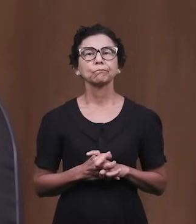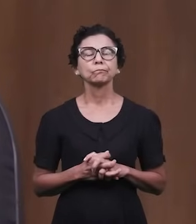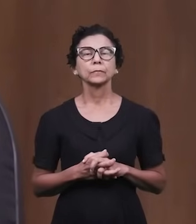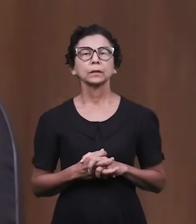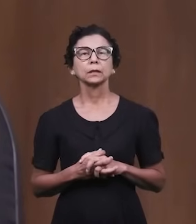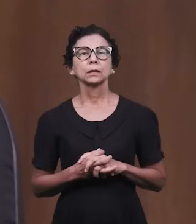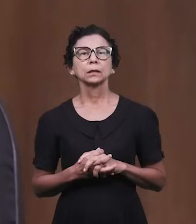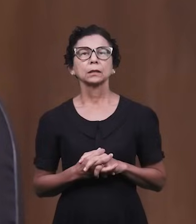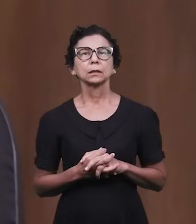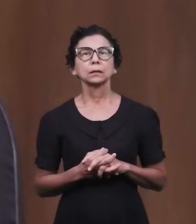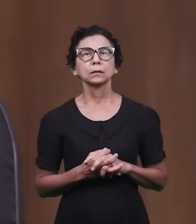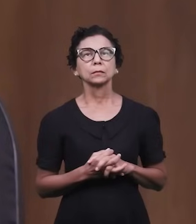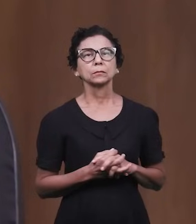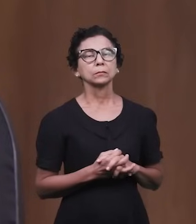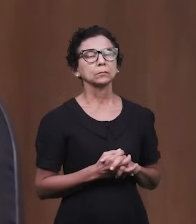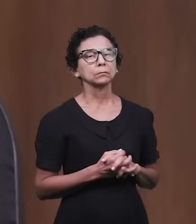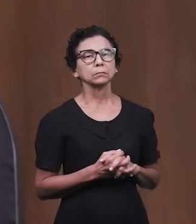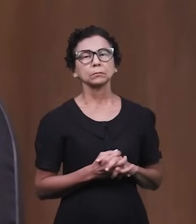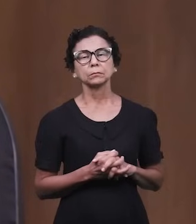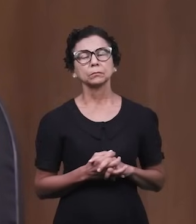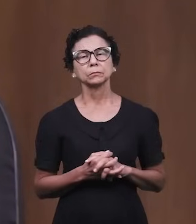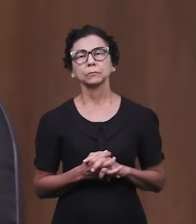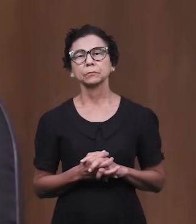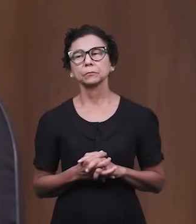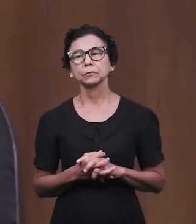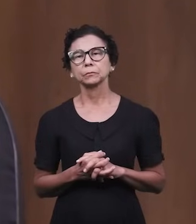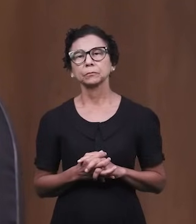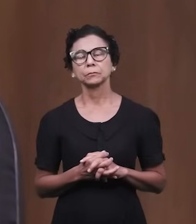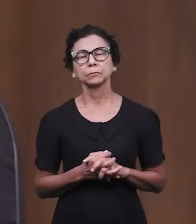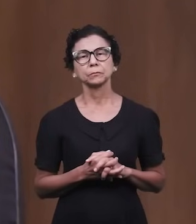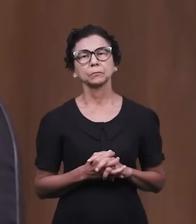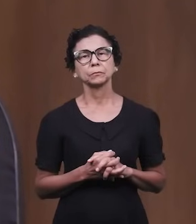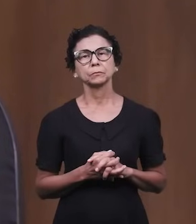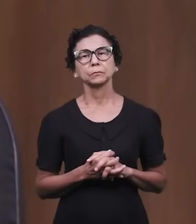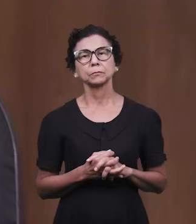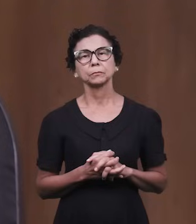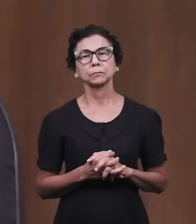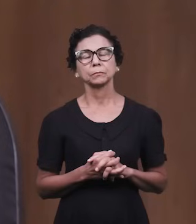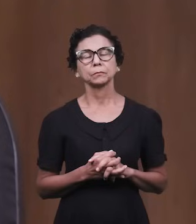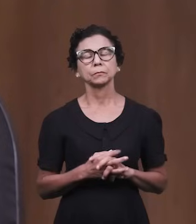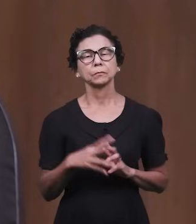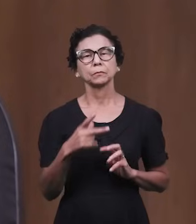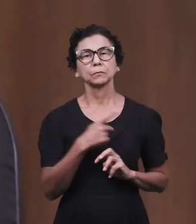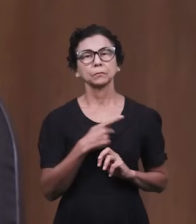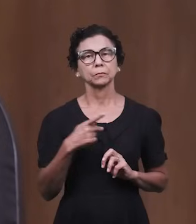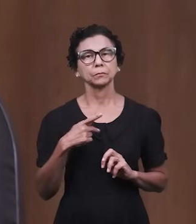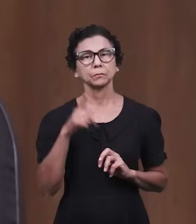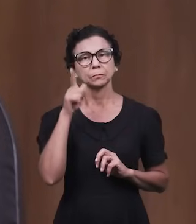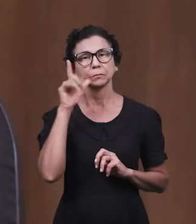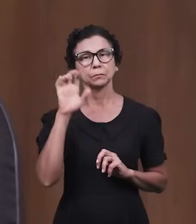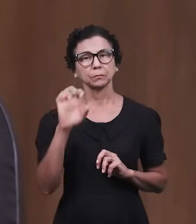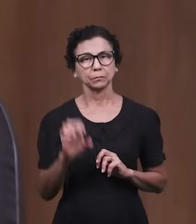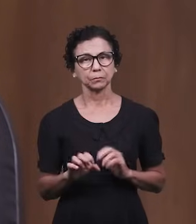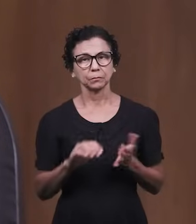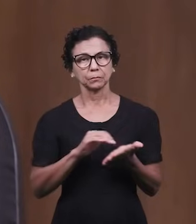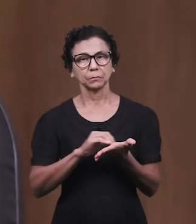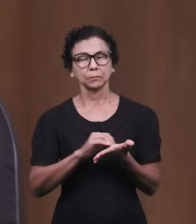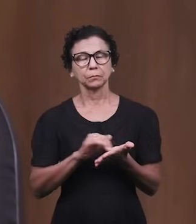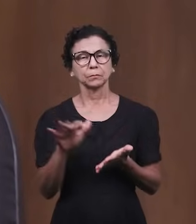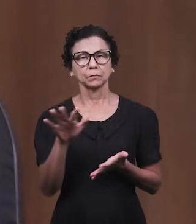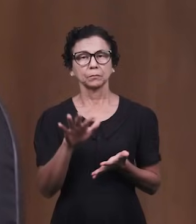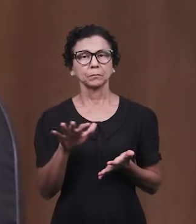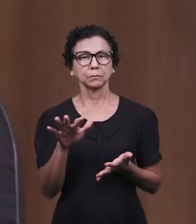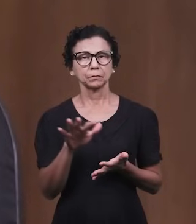leis normais, naturais regem. E esse assunto eu vou deixar depois o pastor Luiz Eugênio, que é o secretário